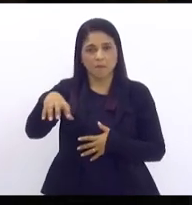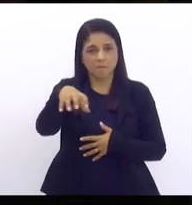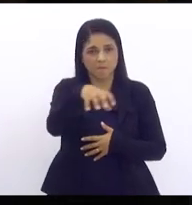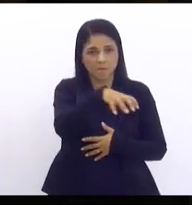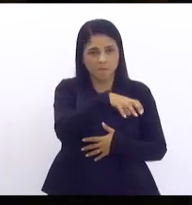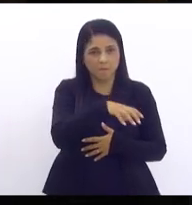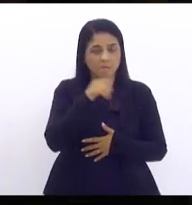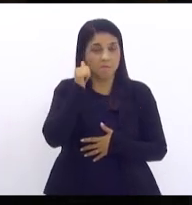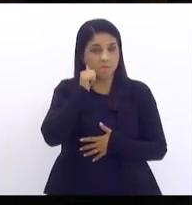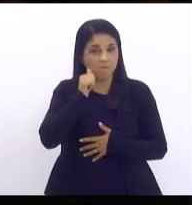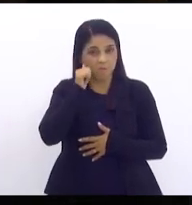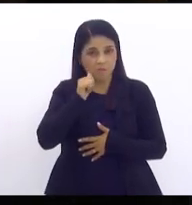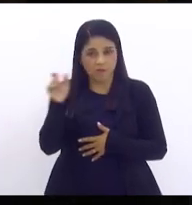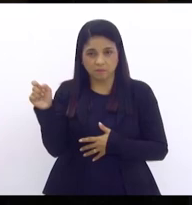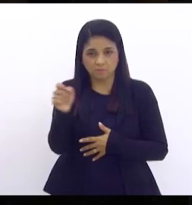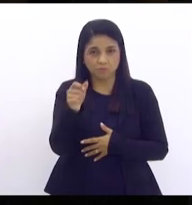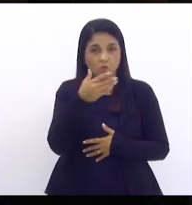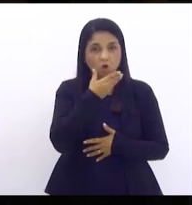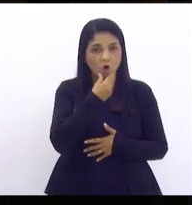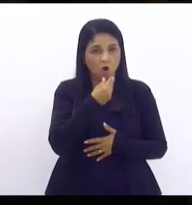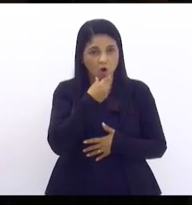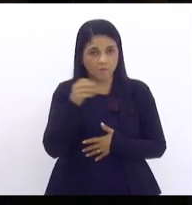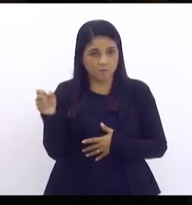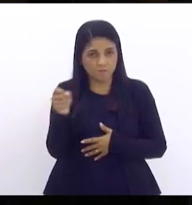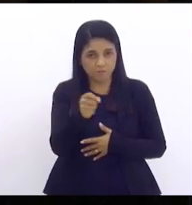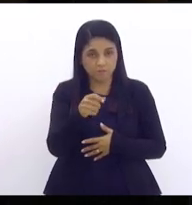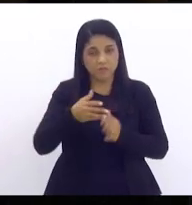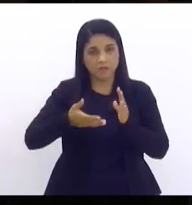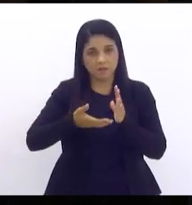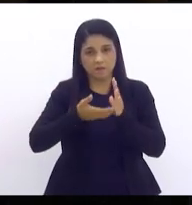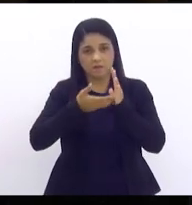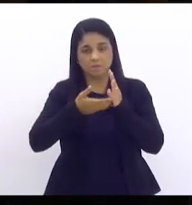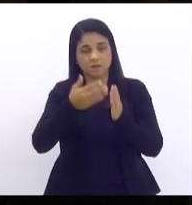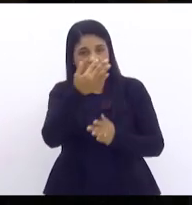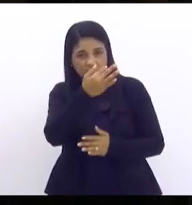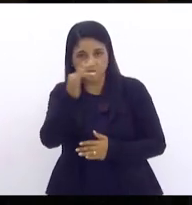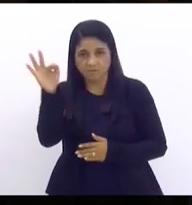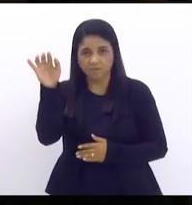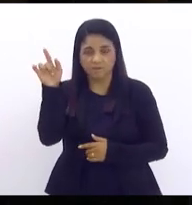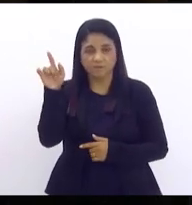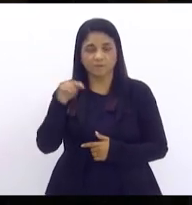mulheres e homens no Senado, na Câmara Federal,